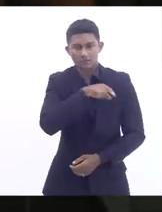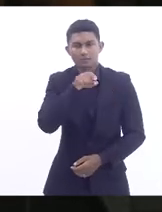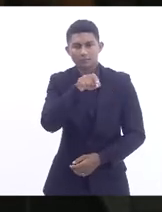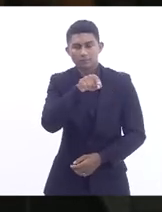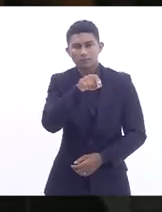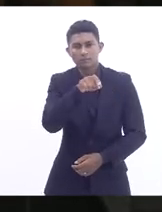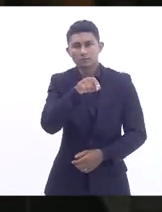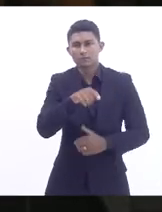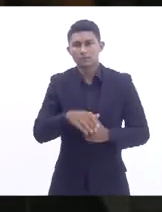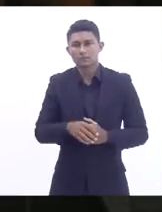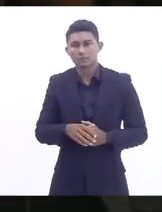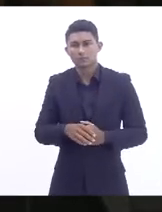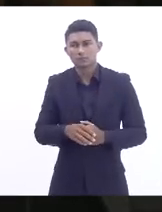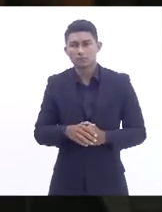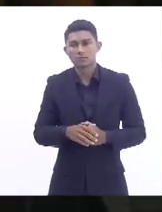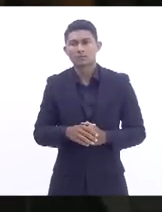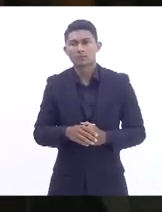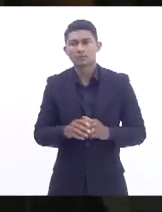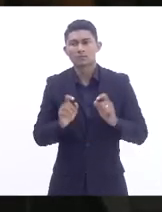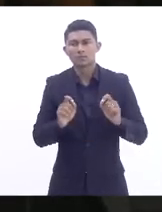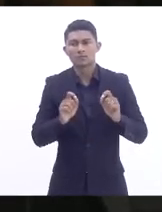é seguidor,